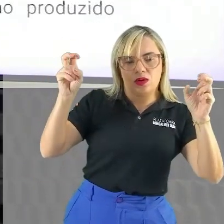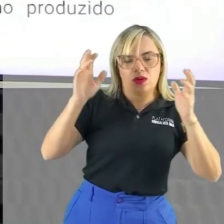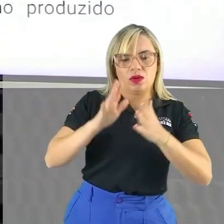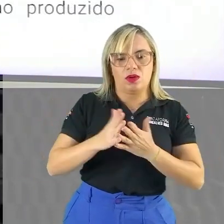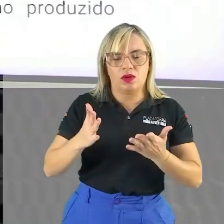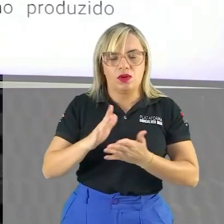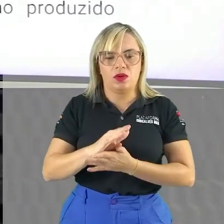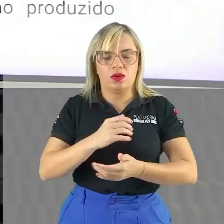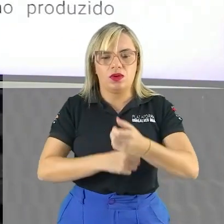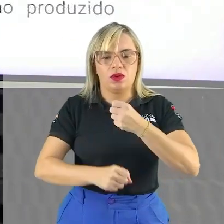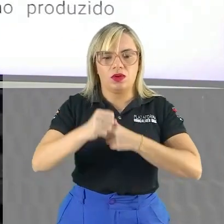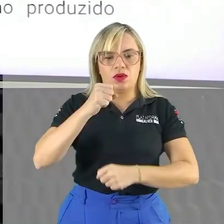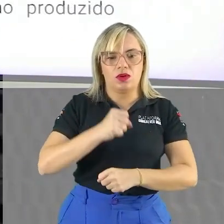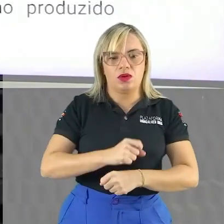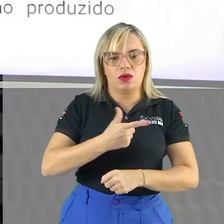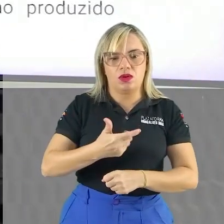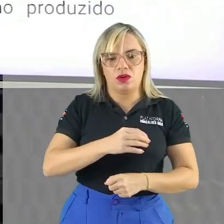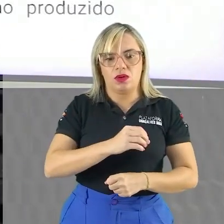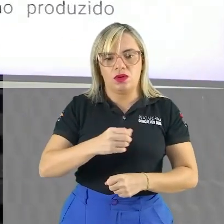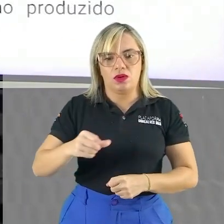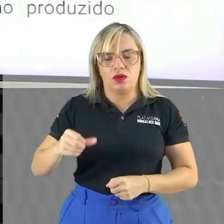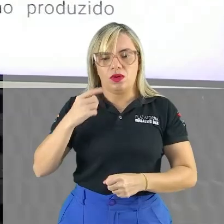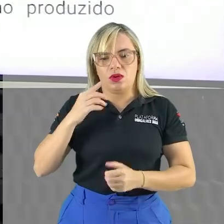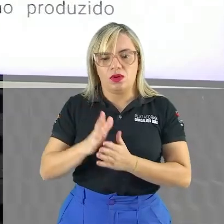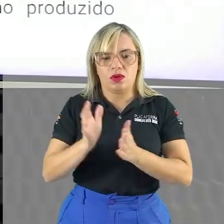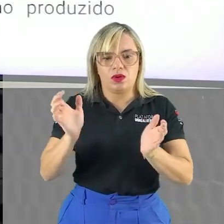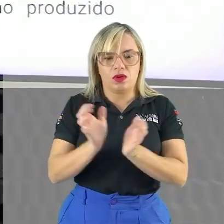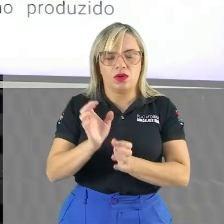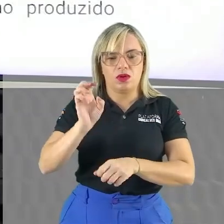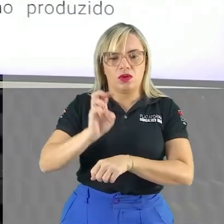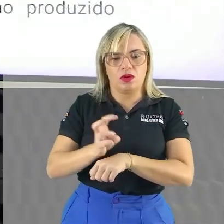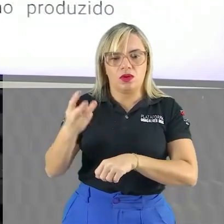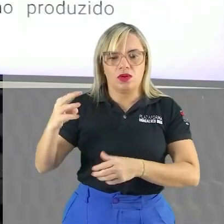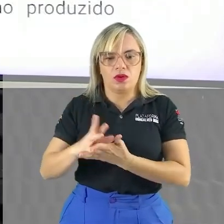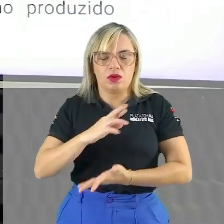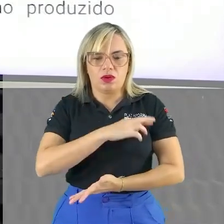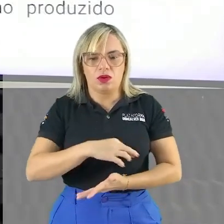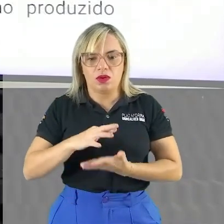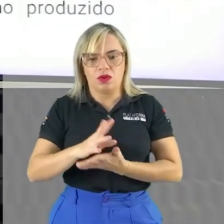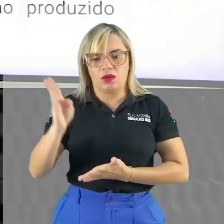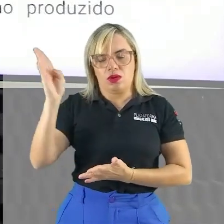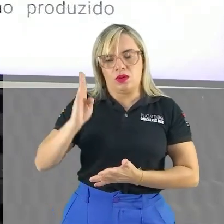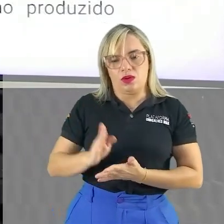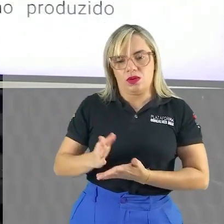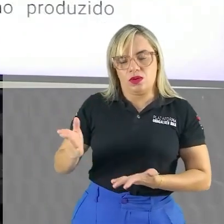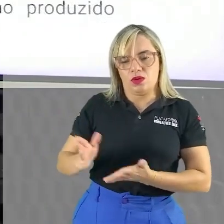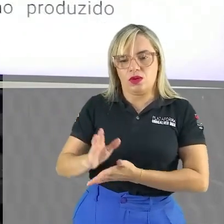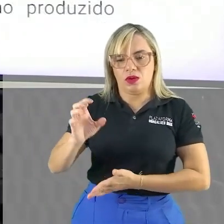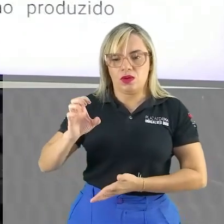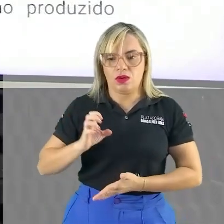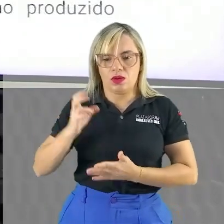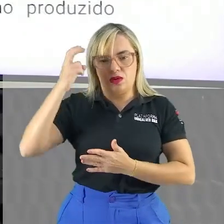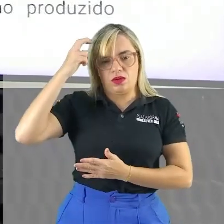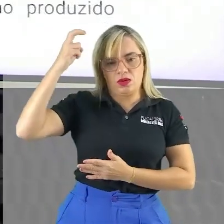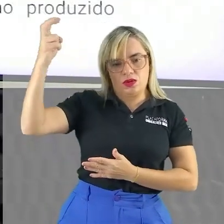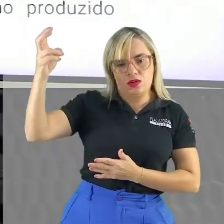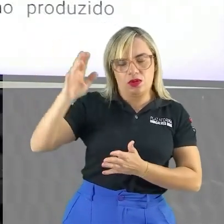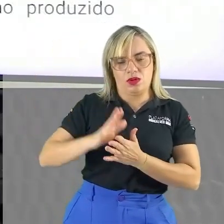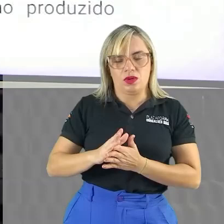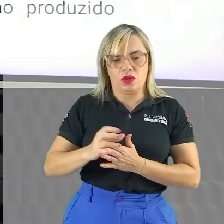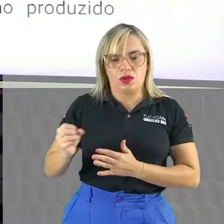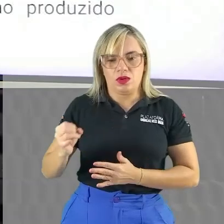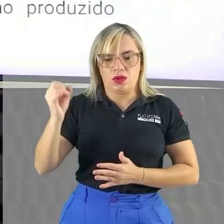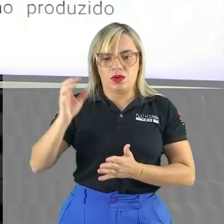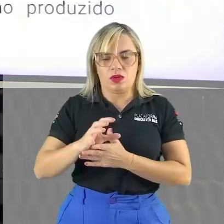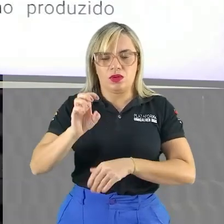em 2009. O Grupo Maranhense do Romantismo Brasileiro foi uma elite intelectual que se destacou no Maranhão em meados do século XIX,